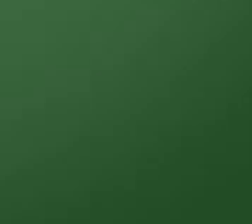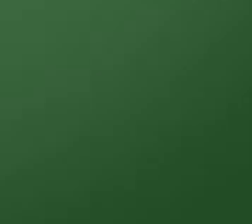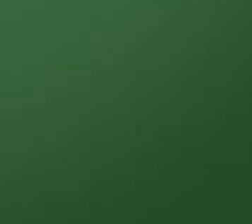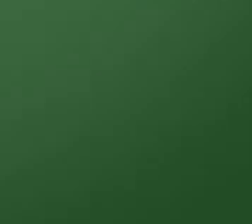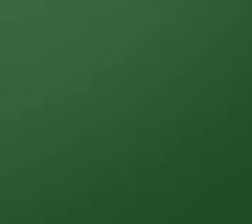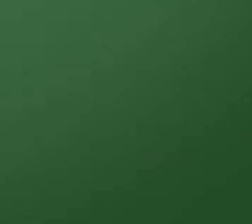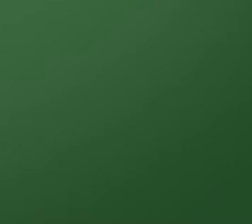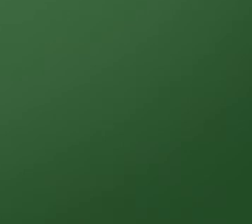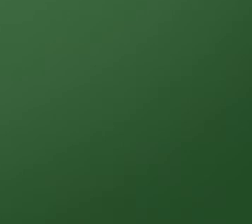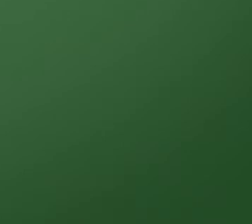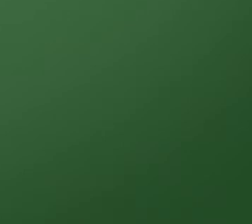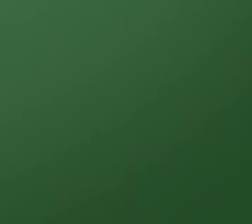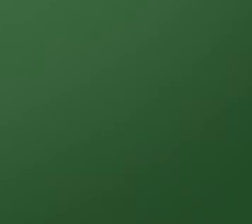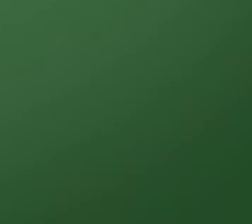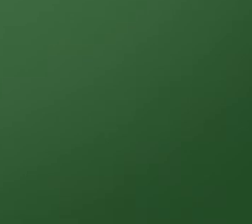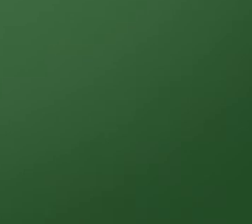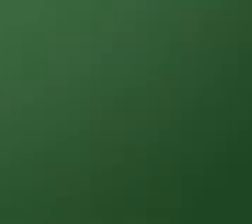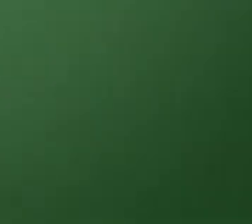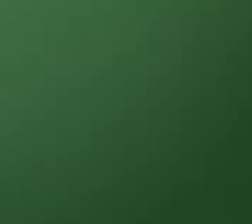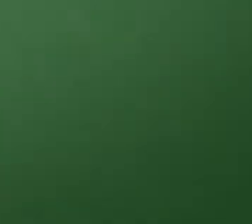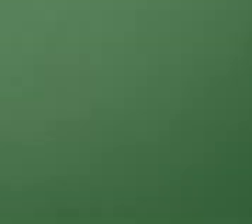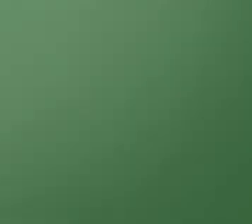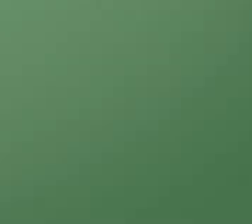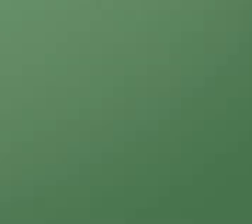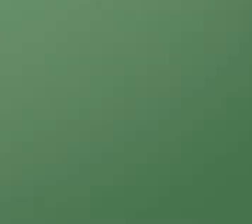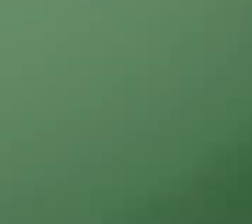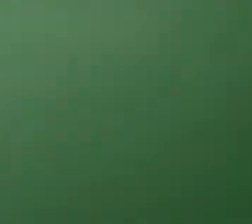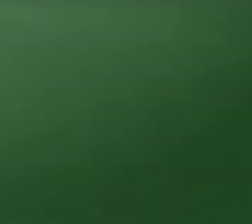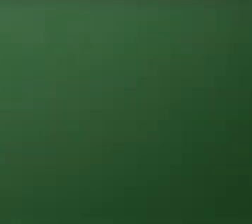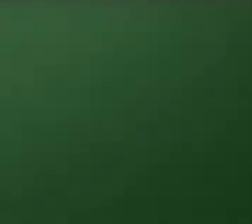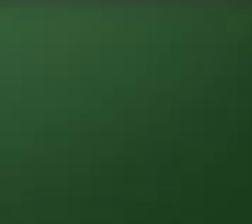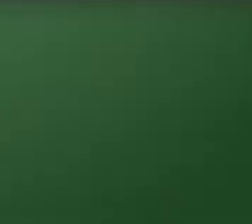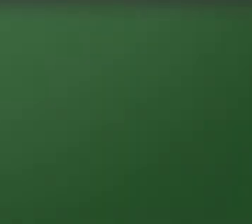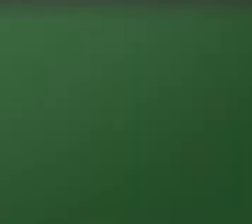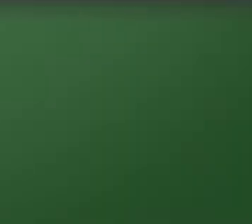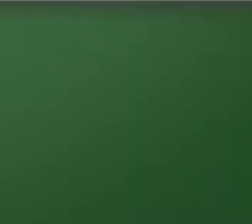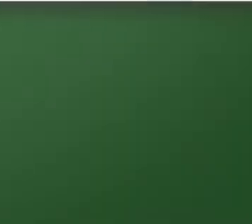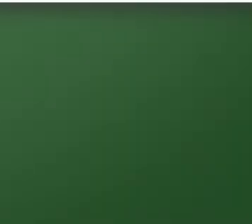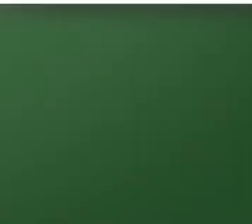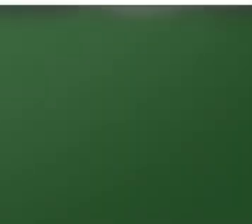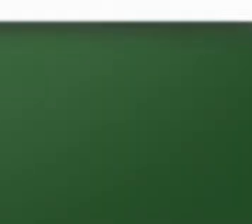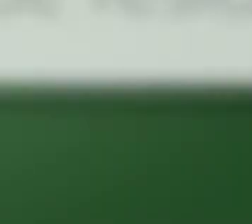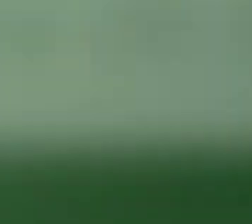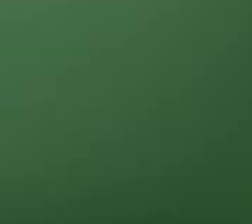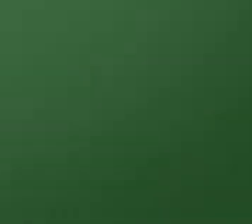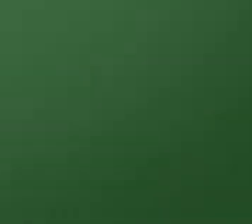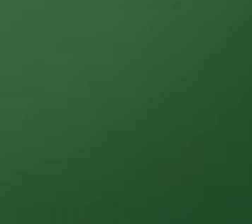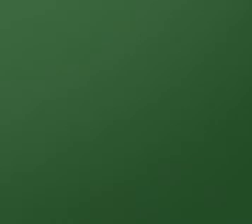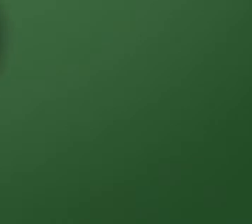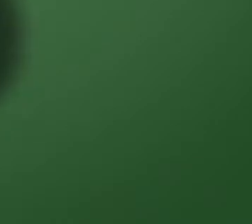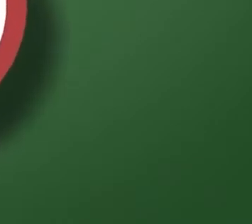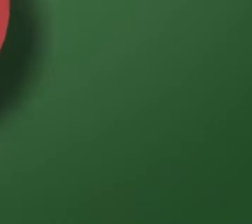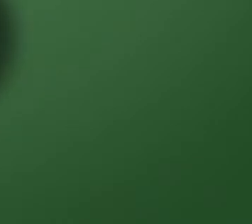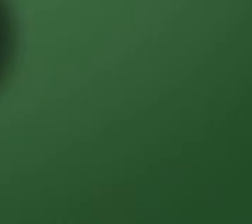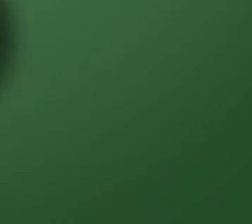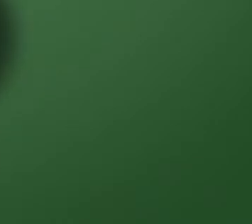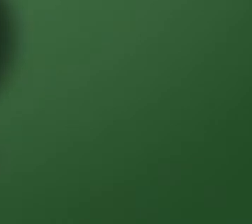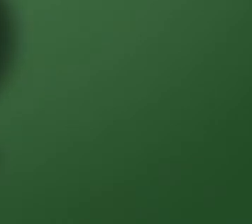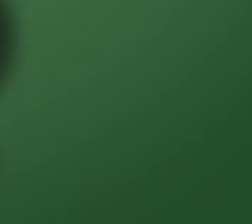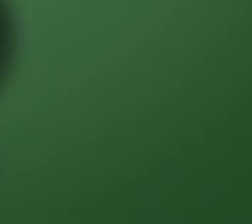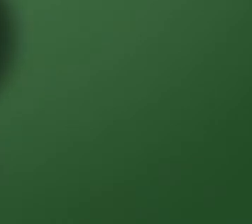Você sabe o que acontece com o lixo que você produz? Participe do projeto Destino Certo. faça seu descarte